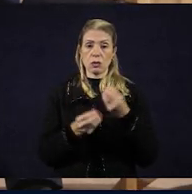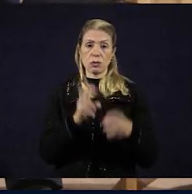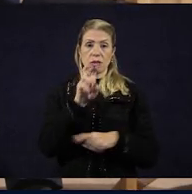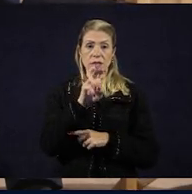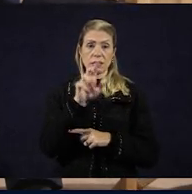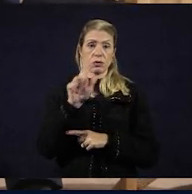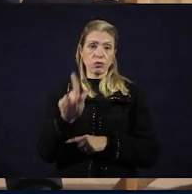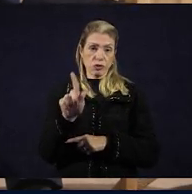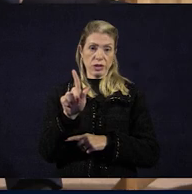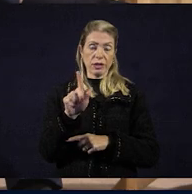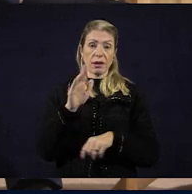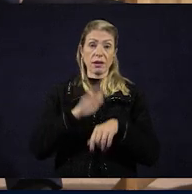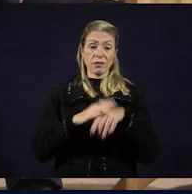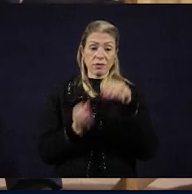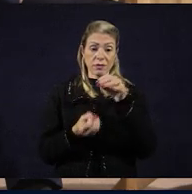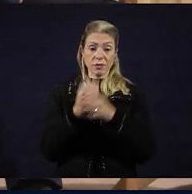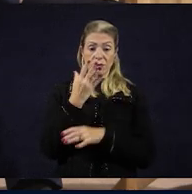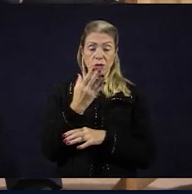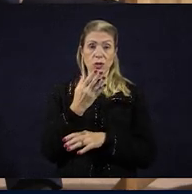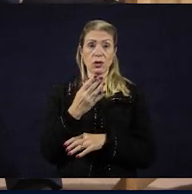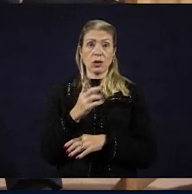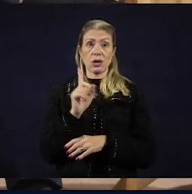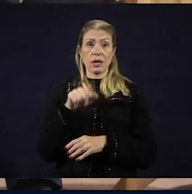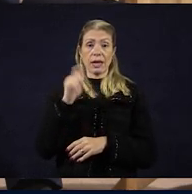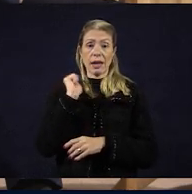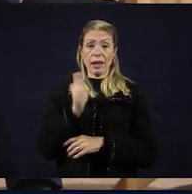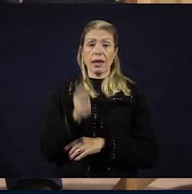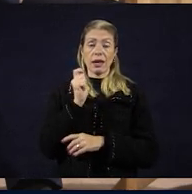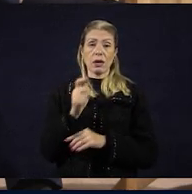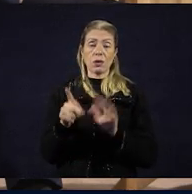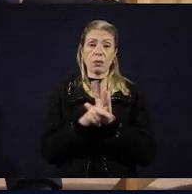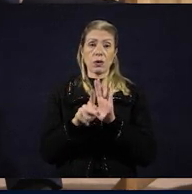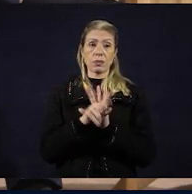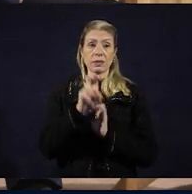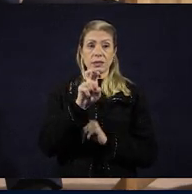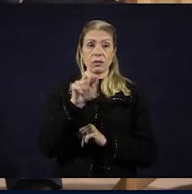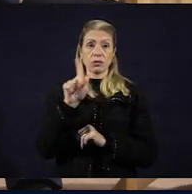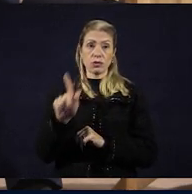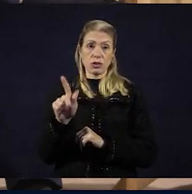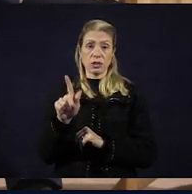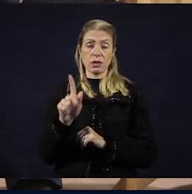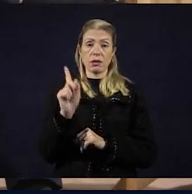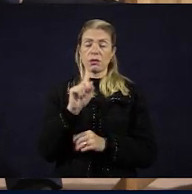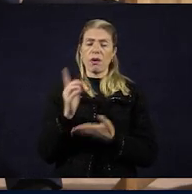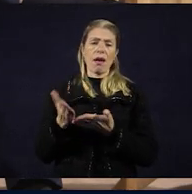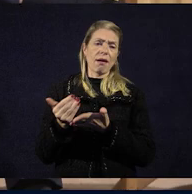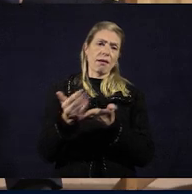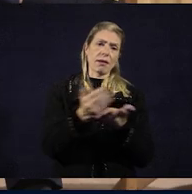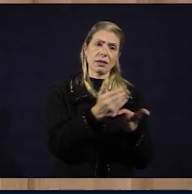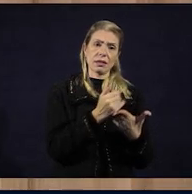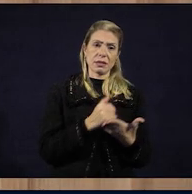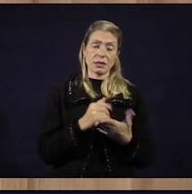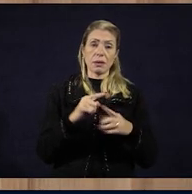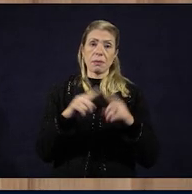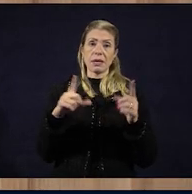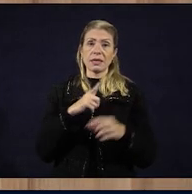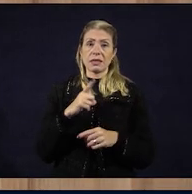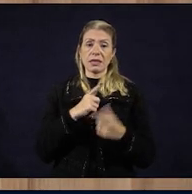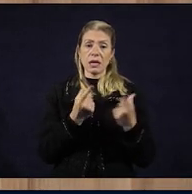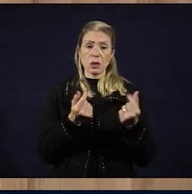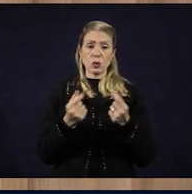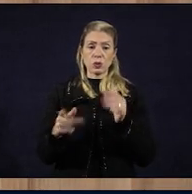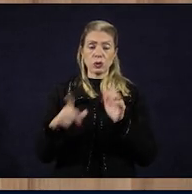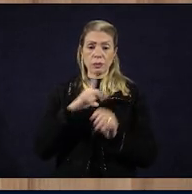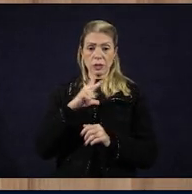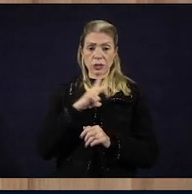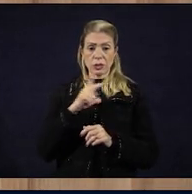a ideia de fazer um 5g um leilão não arrecadatório para que a gente tivesse o recurso privado para que